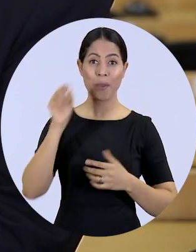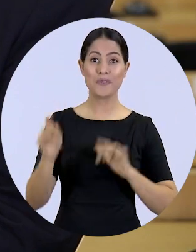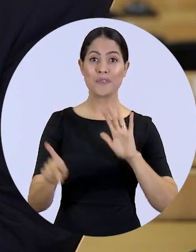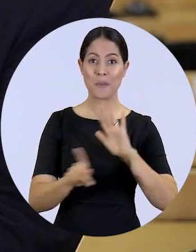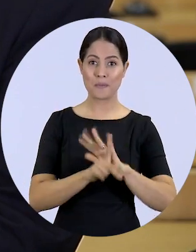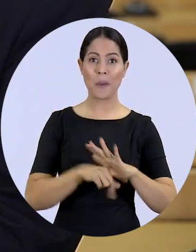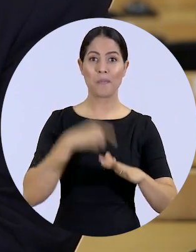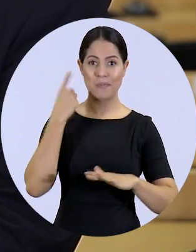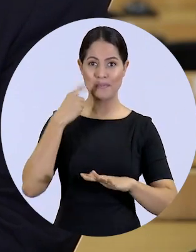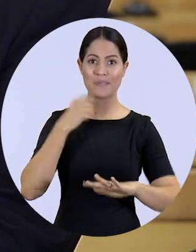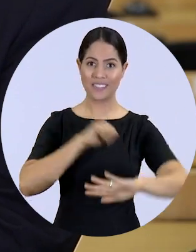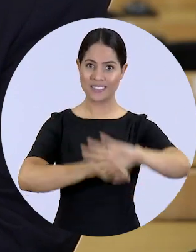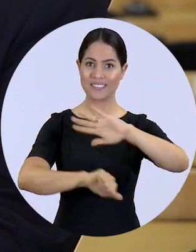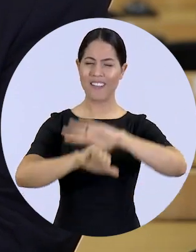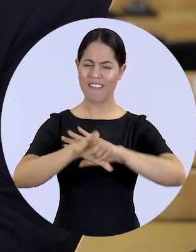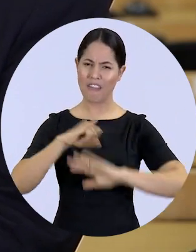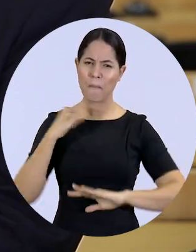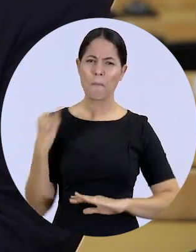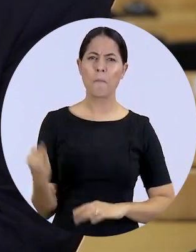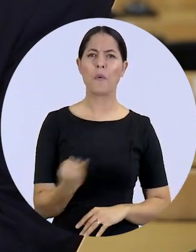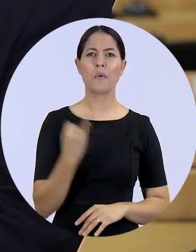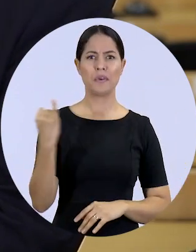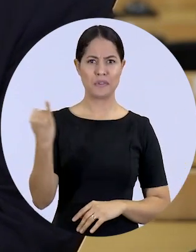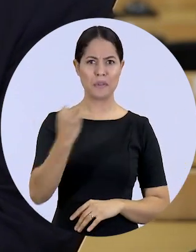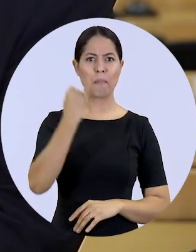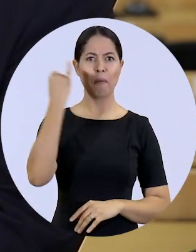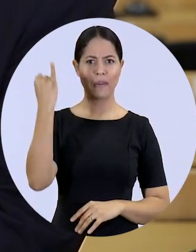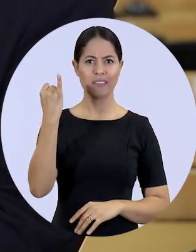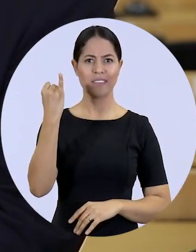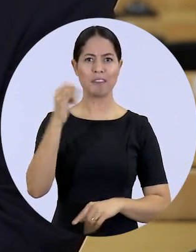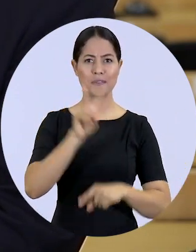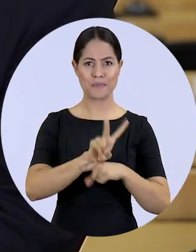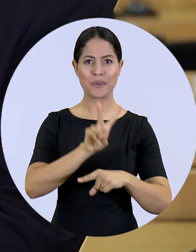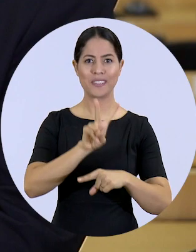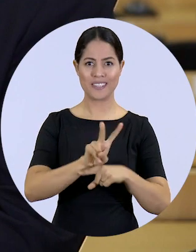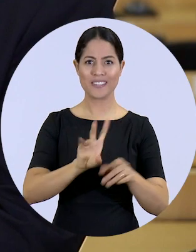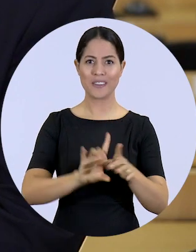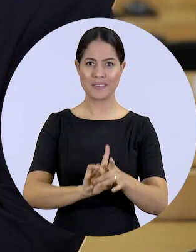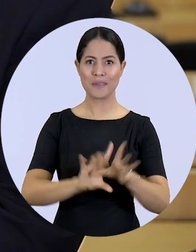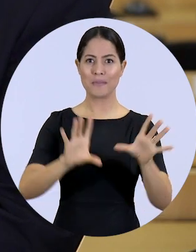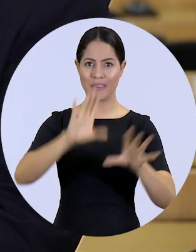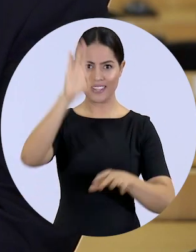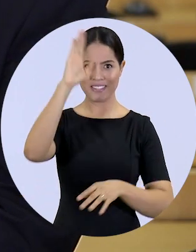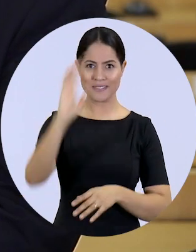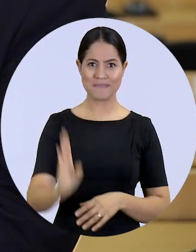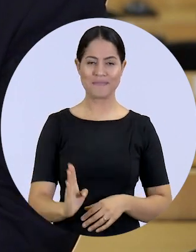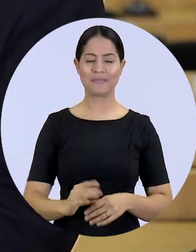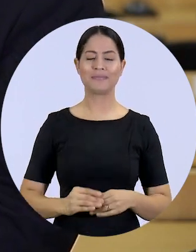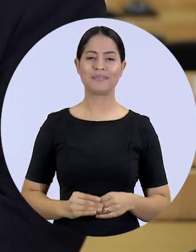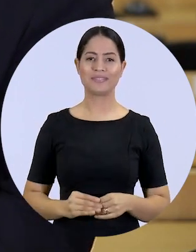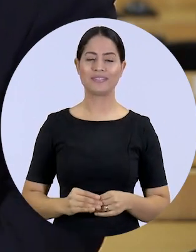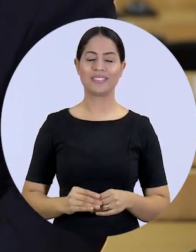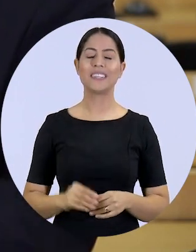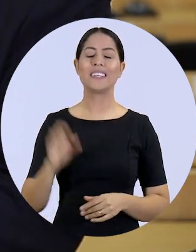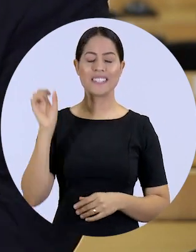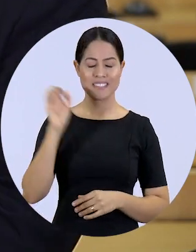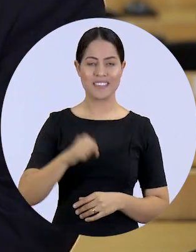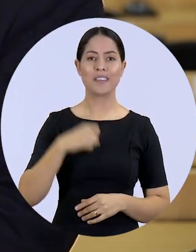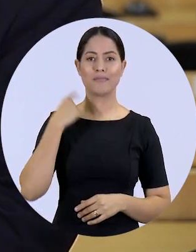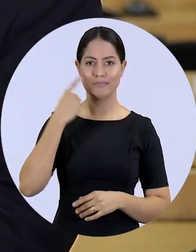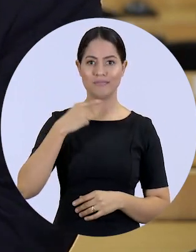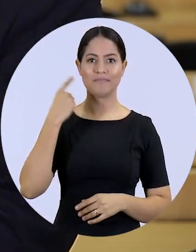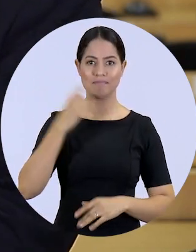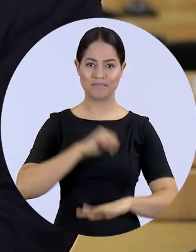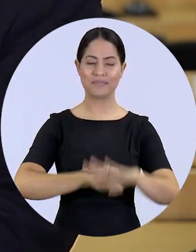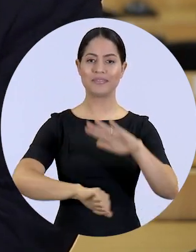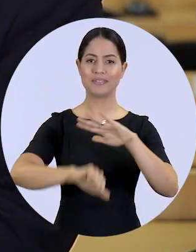o Dia da Advocacia Criminalista, uma advocacia que é extremamente importante também para a manutenção do Estado Democrático de Direito. Sim, a